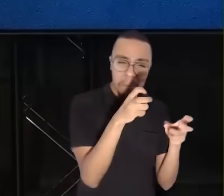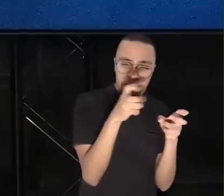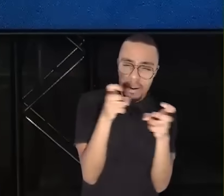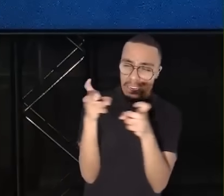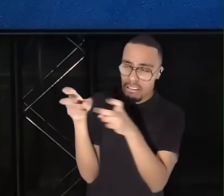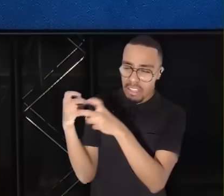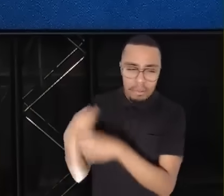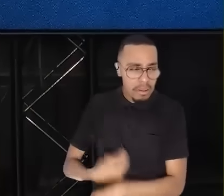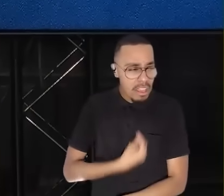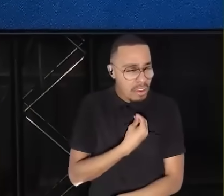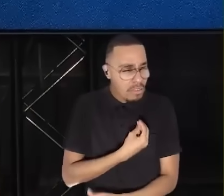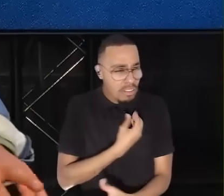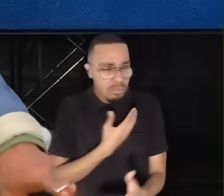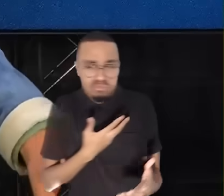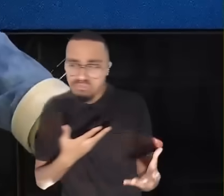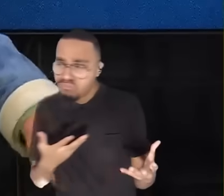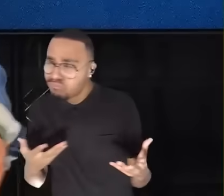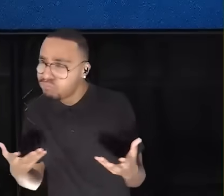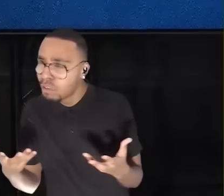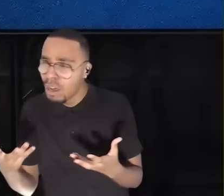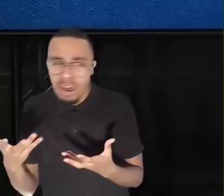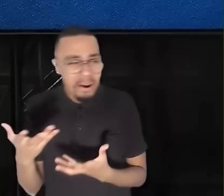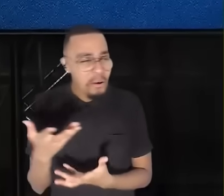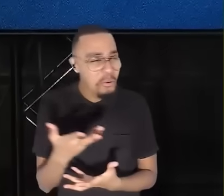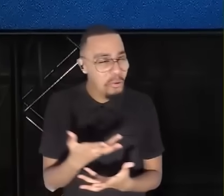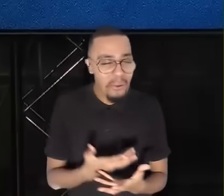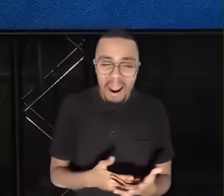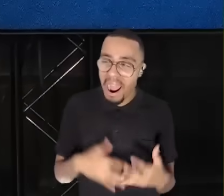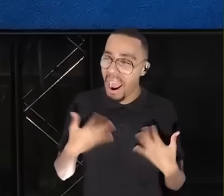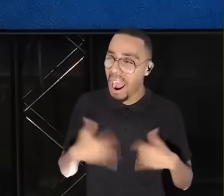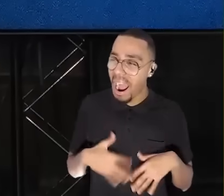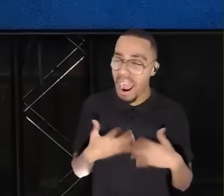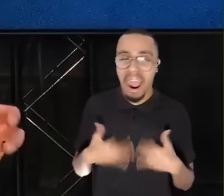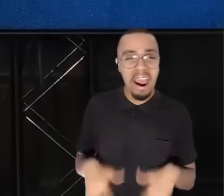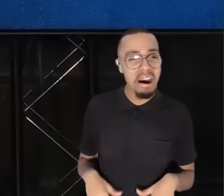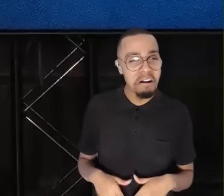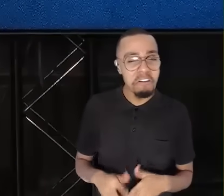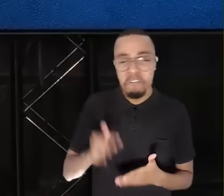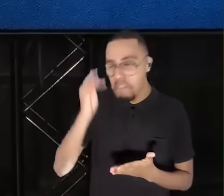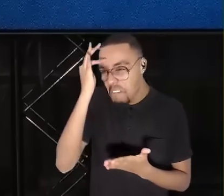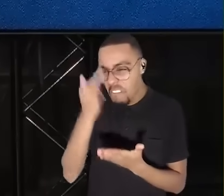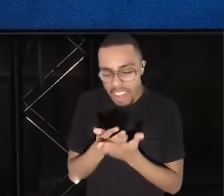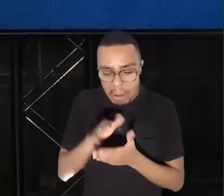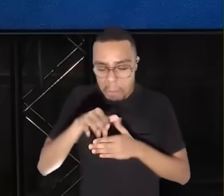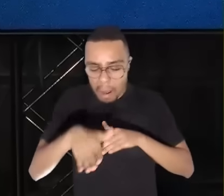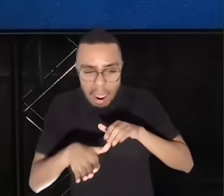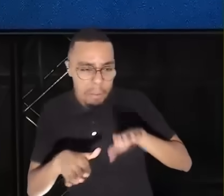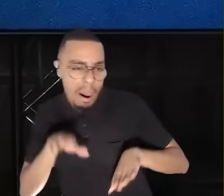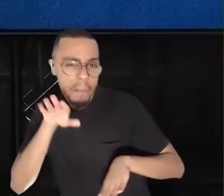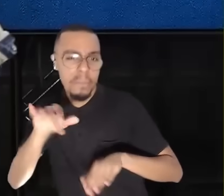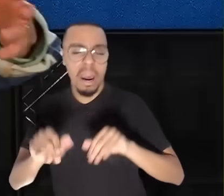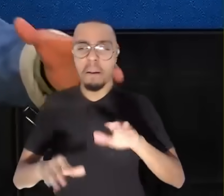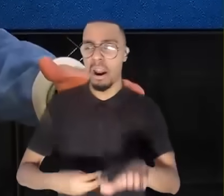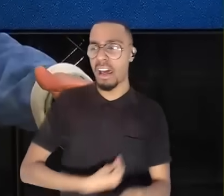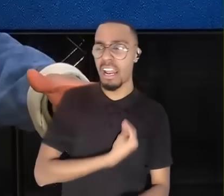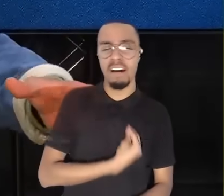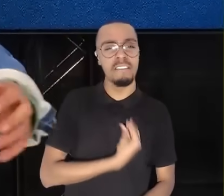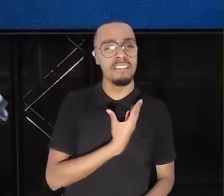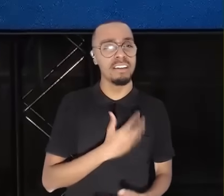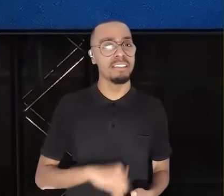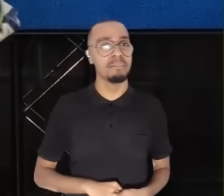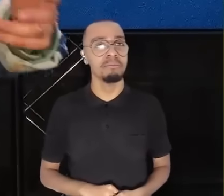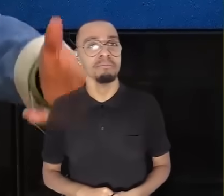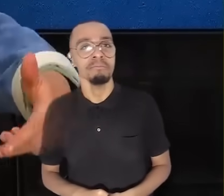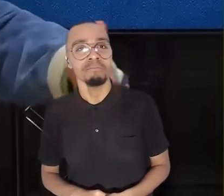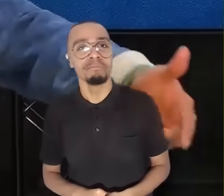na sua vida. Você vai dar passos de fé. Conversas difíceis que você achou que ia ter, nem vai precisar,